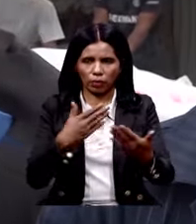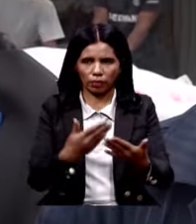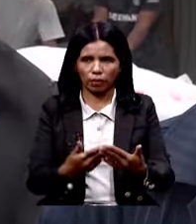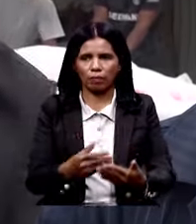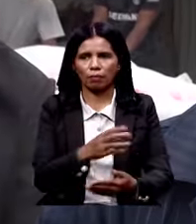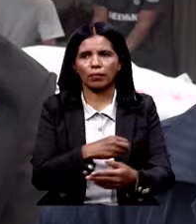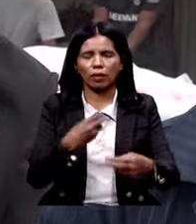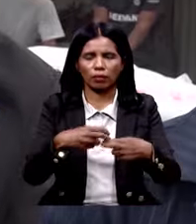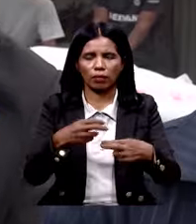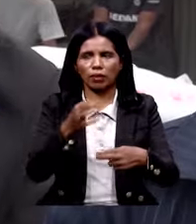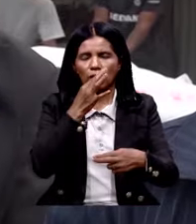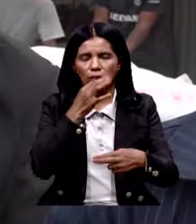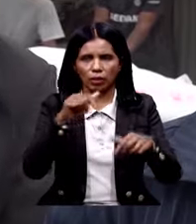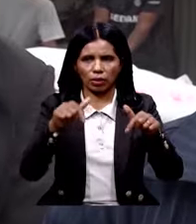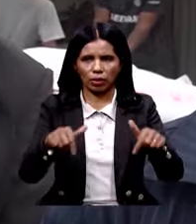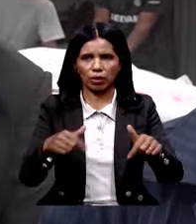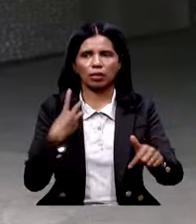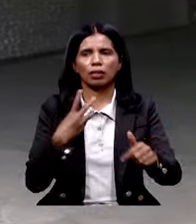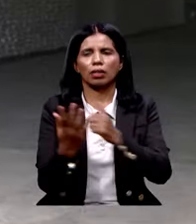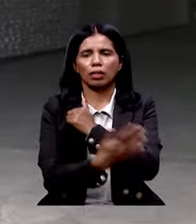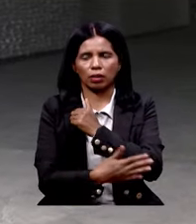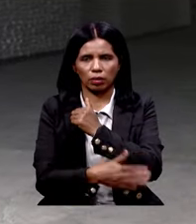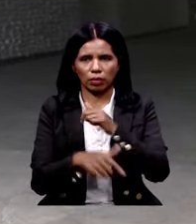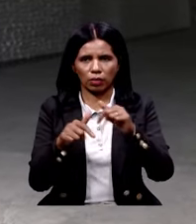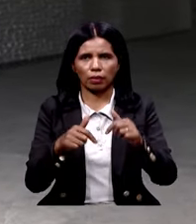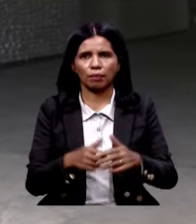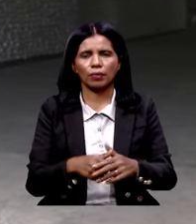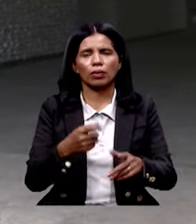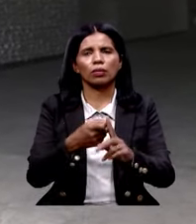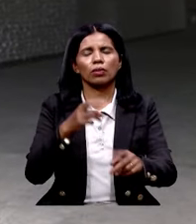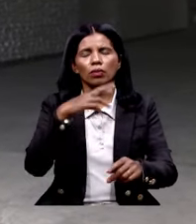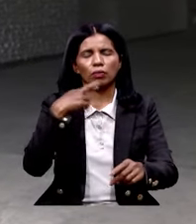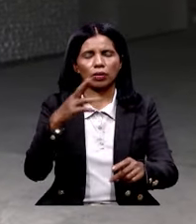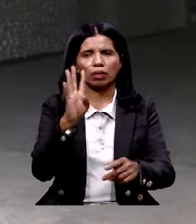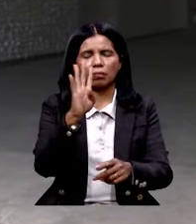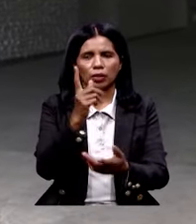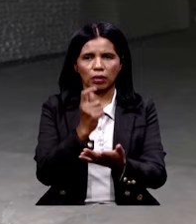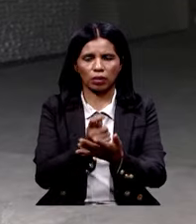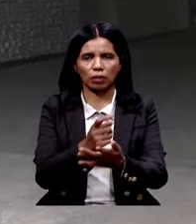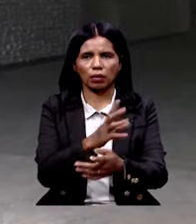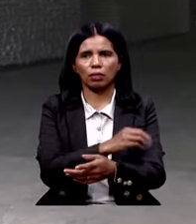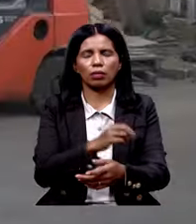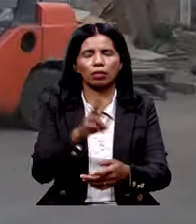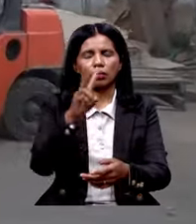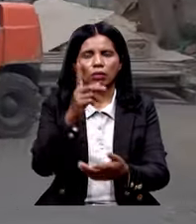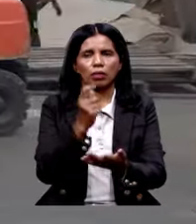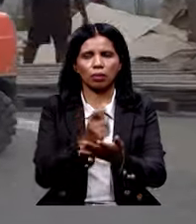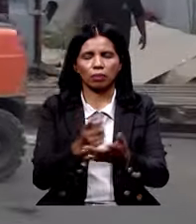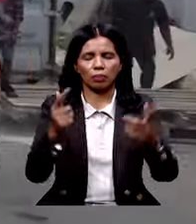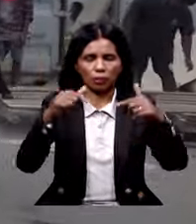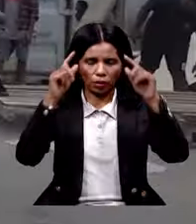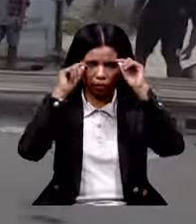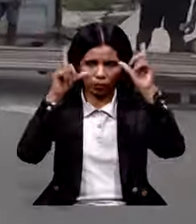o déficit aí han e a itania rai o se fosse tonelada de um hat né tonelada rihun rua to ona ia